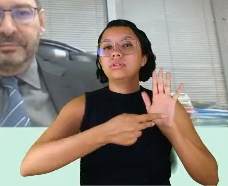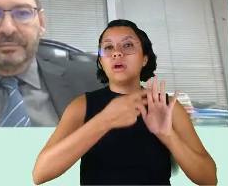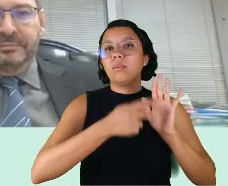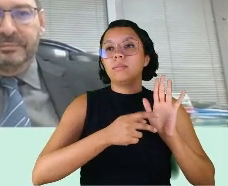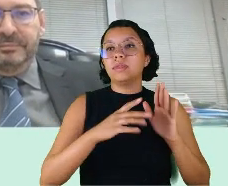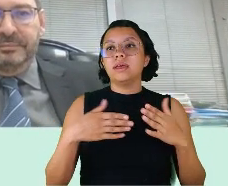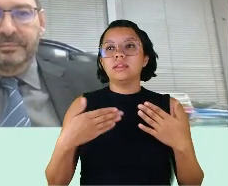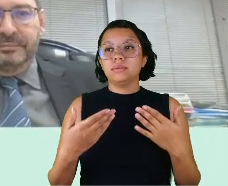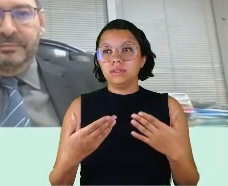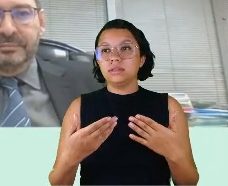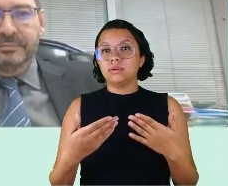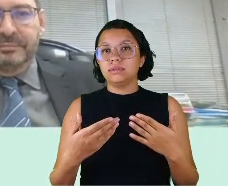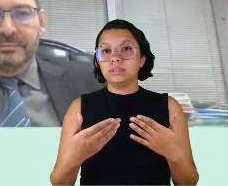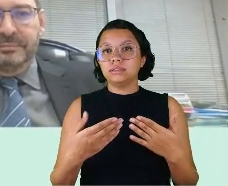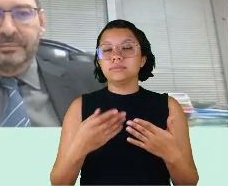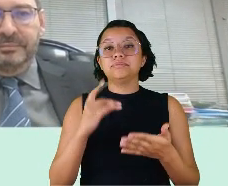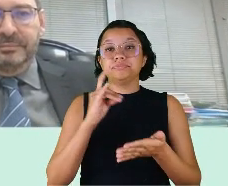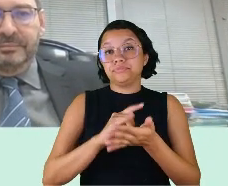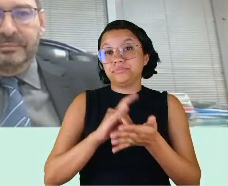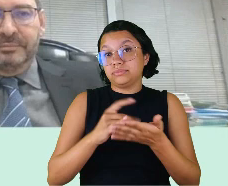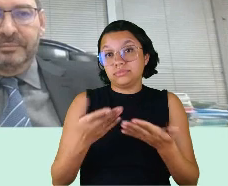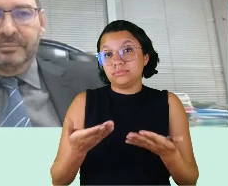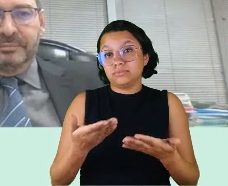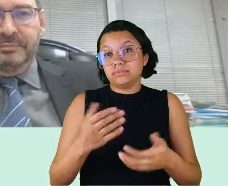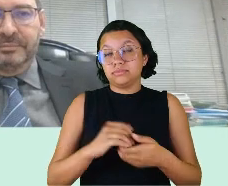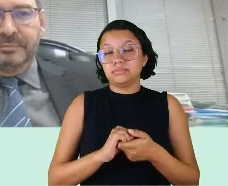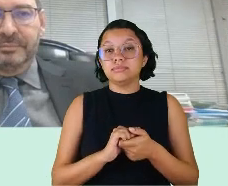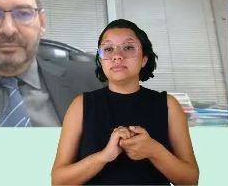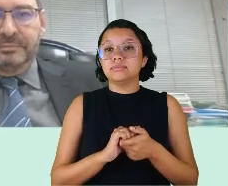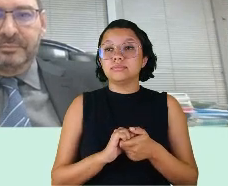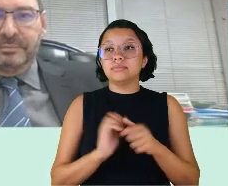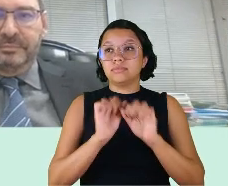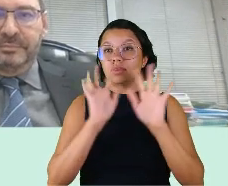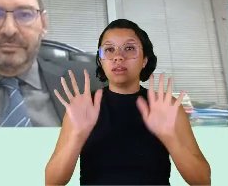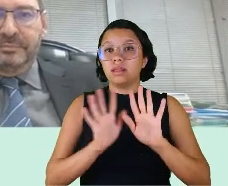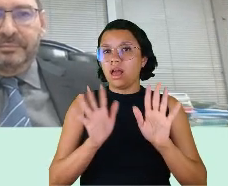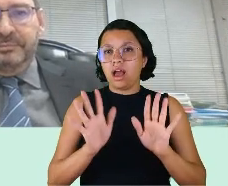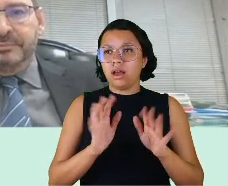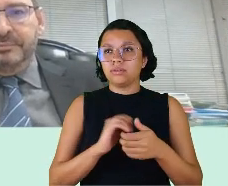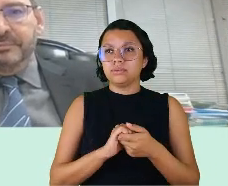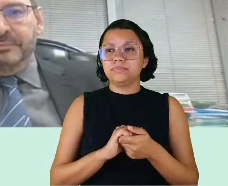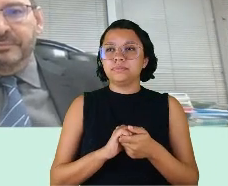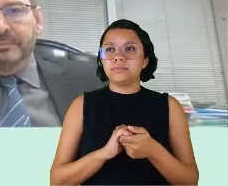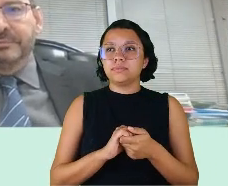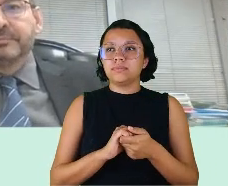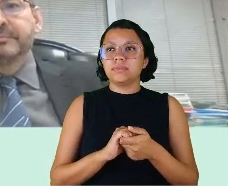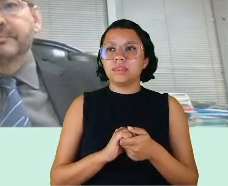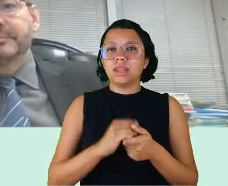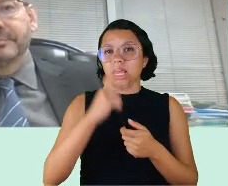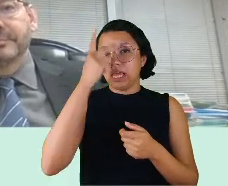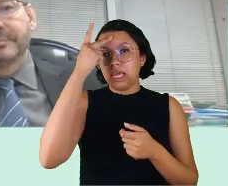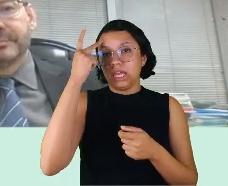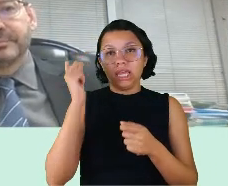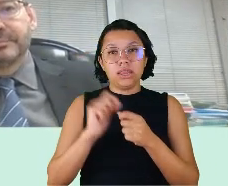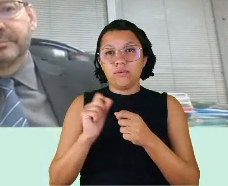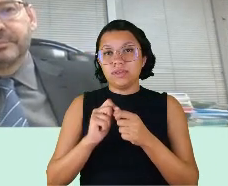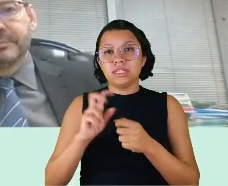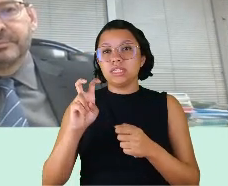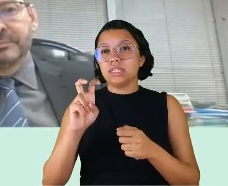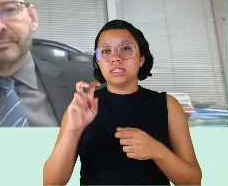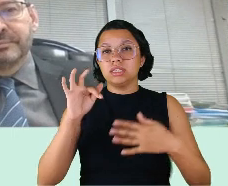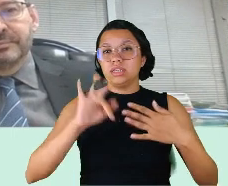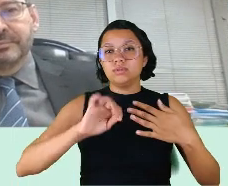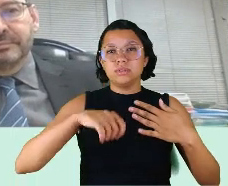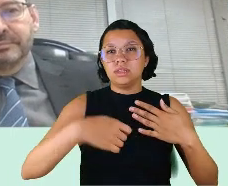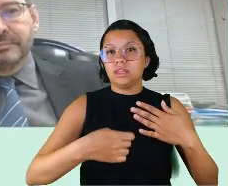também tem que ser factível. É claro. Quem não fazia 5 sentenças antes, não